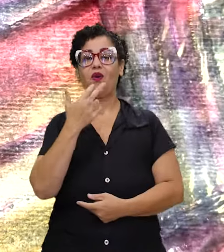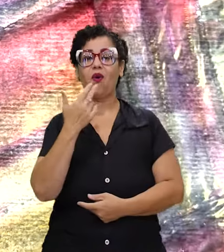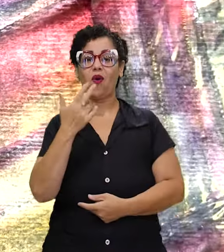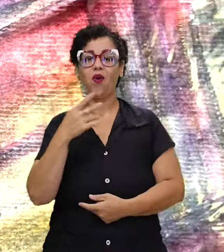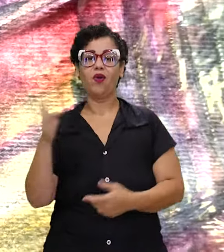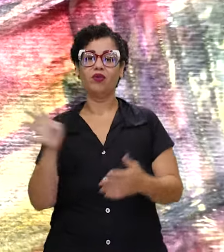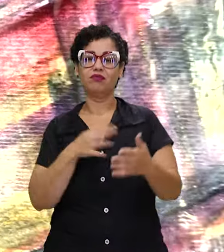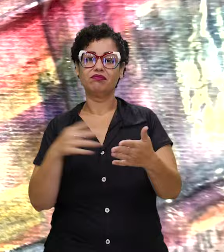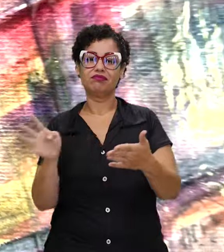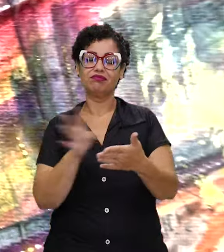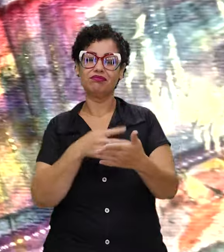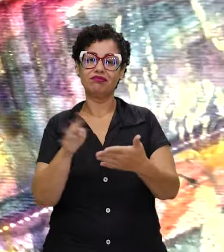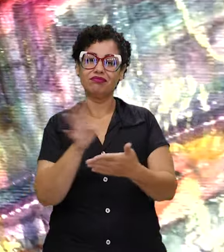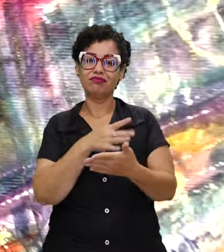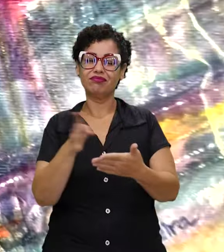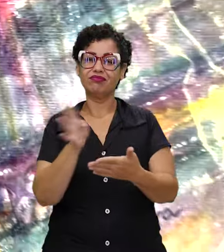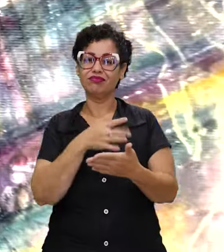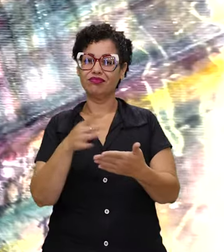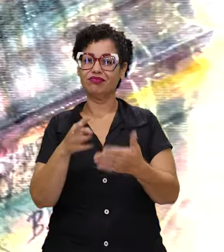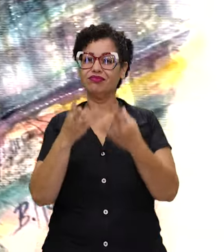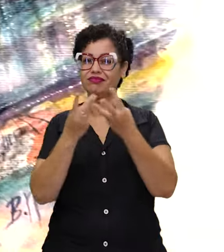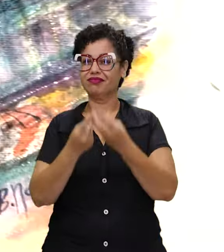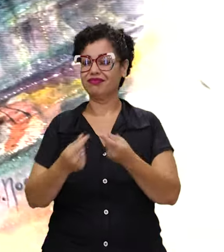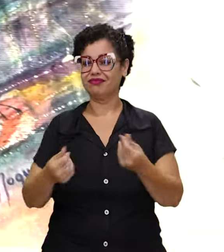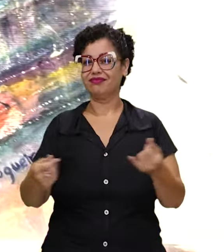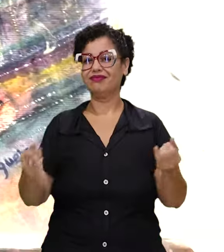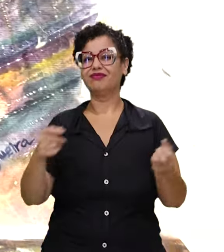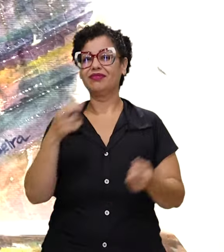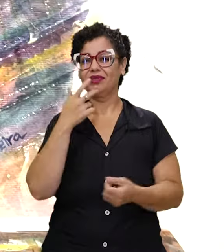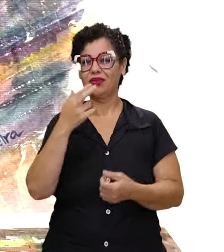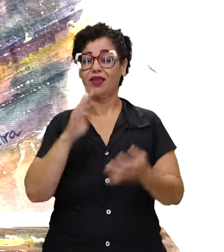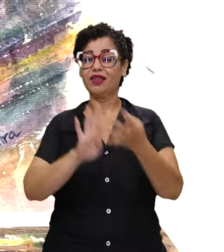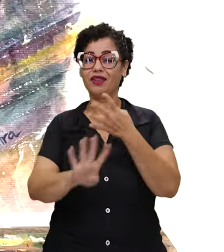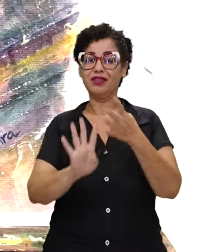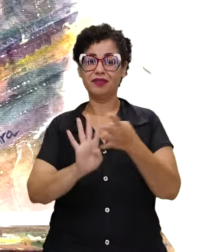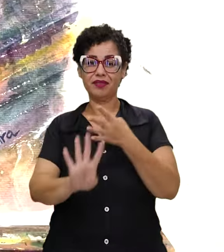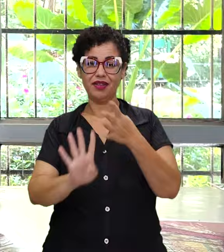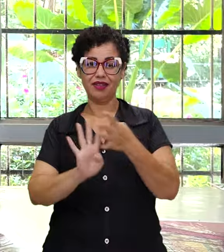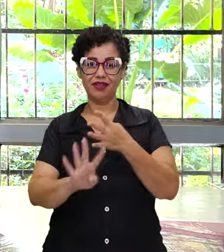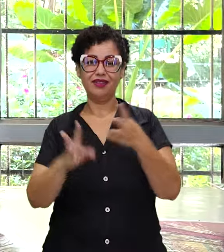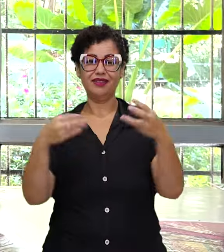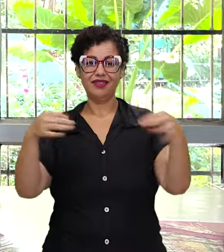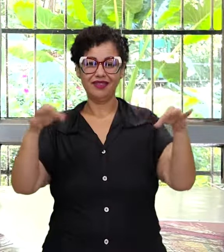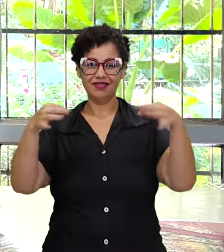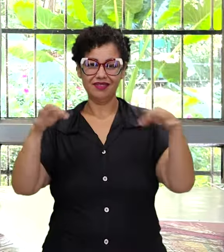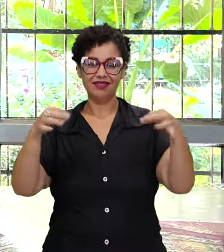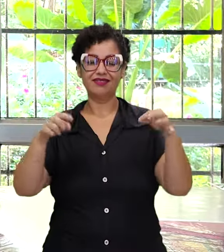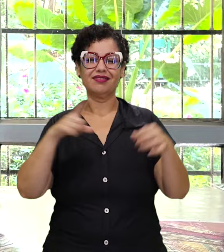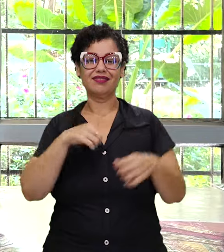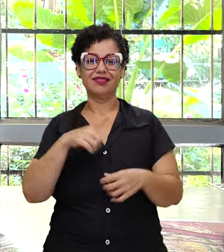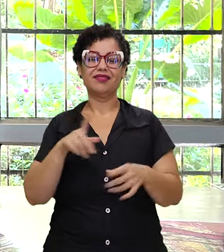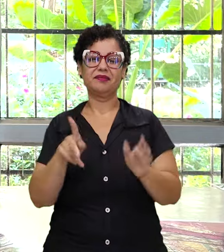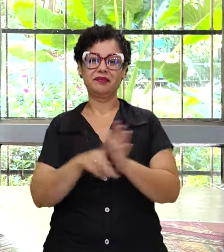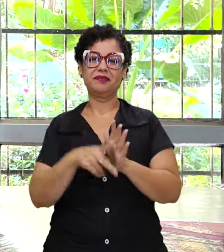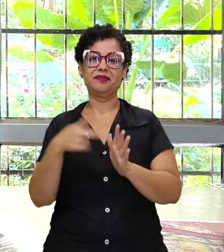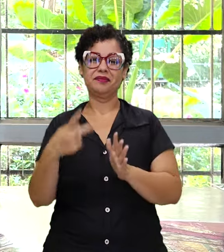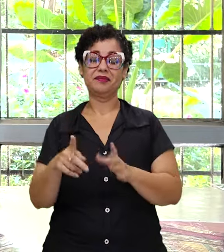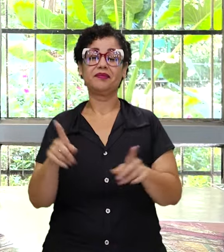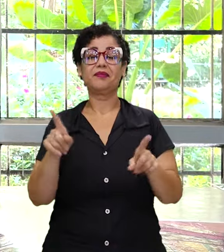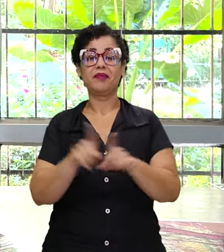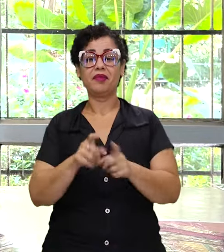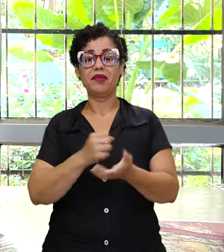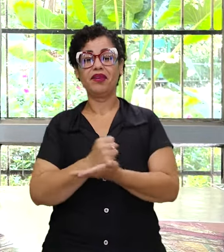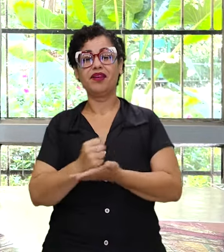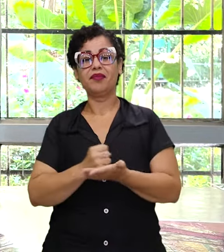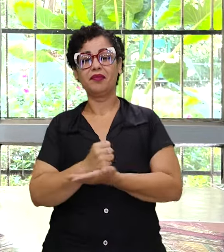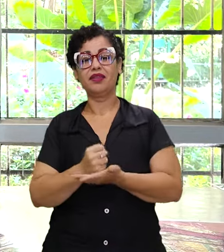a fluidez da aquarela, a transparência, que é a característica da aquarela, e trabalho